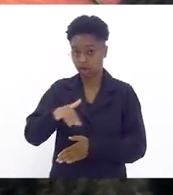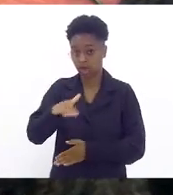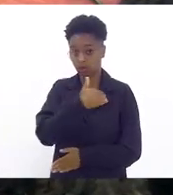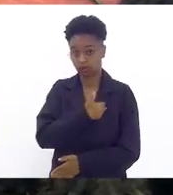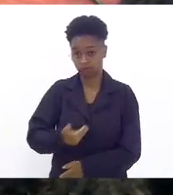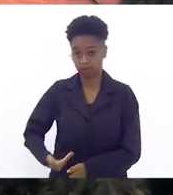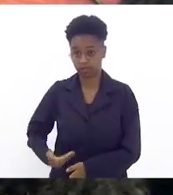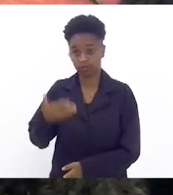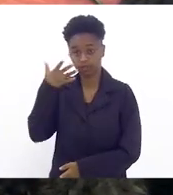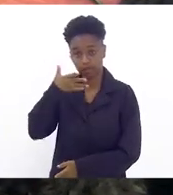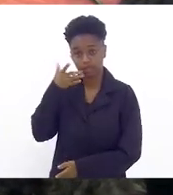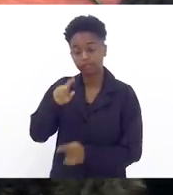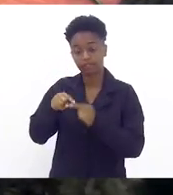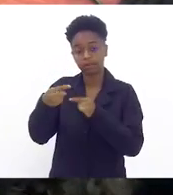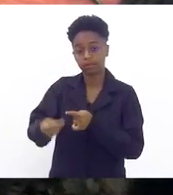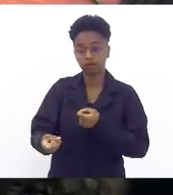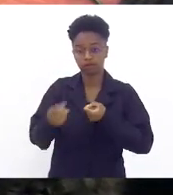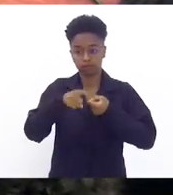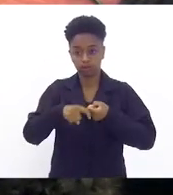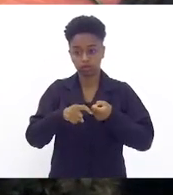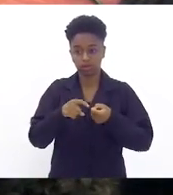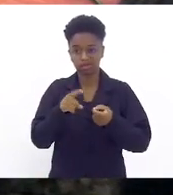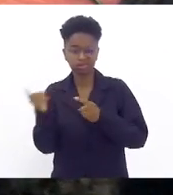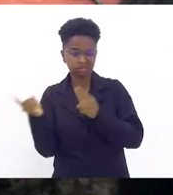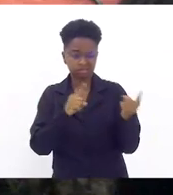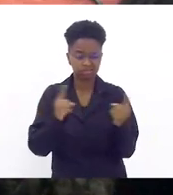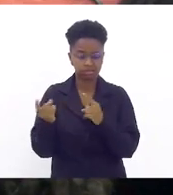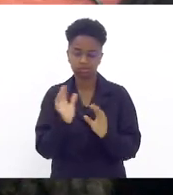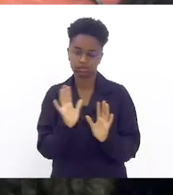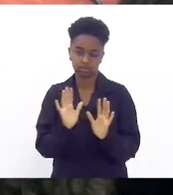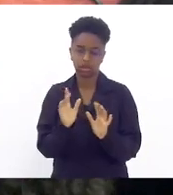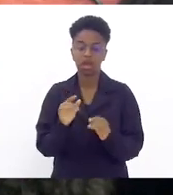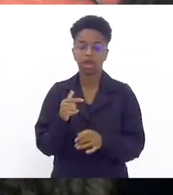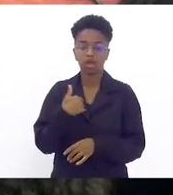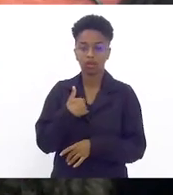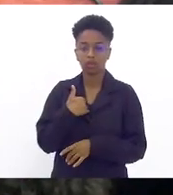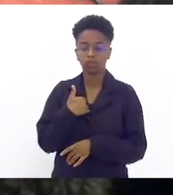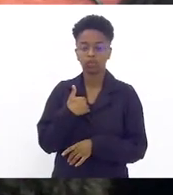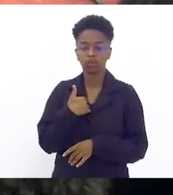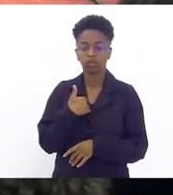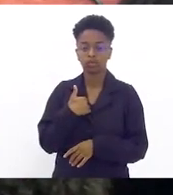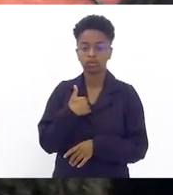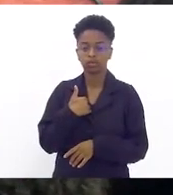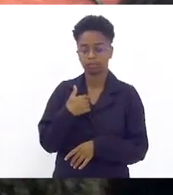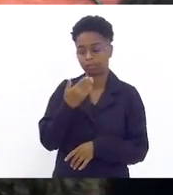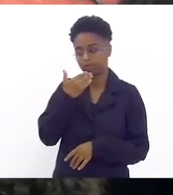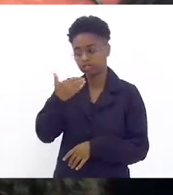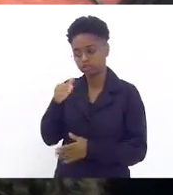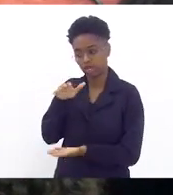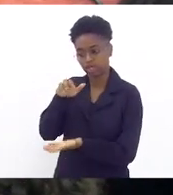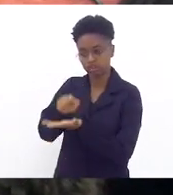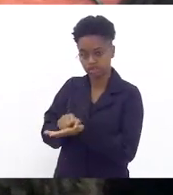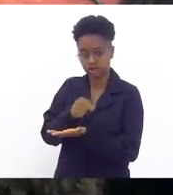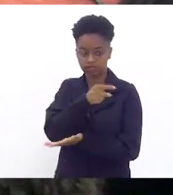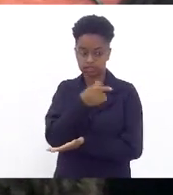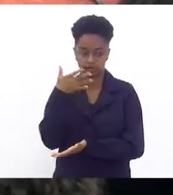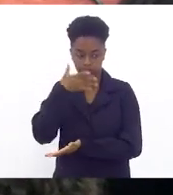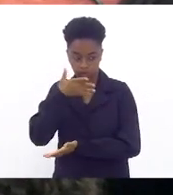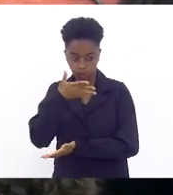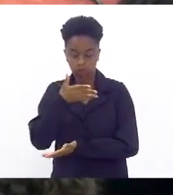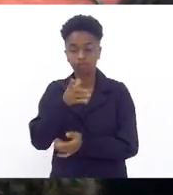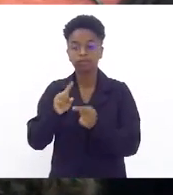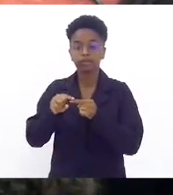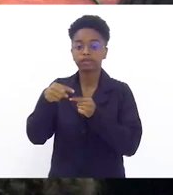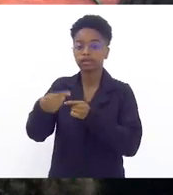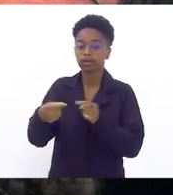fala e depois a gente vai retomar para eles para não ficar um ping pong eles vão registrar a consideração de vossa excelência e